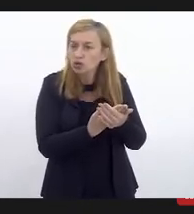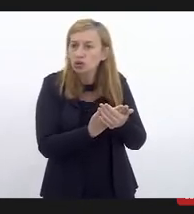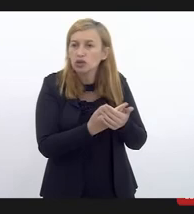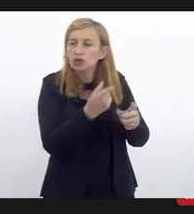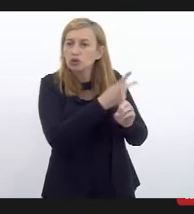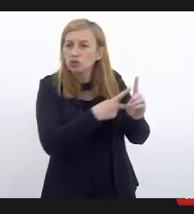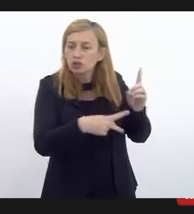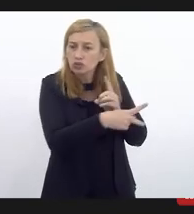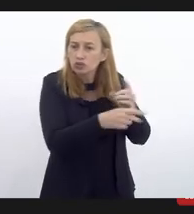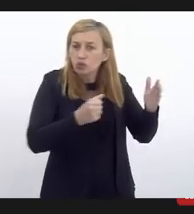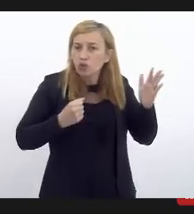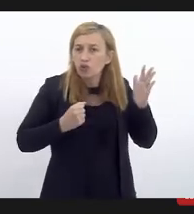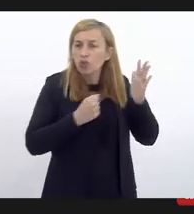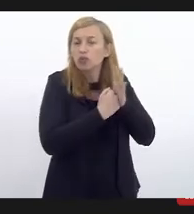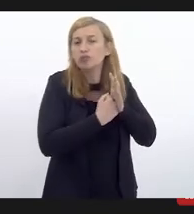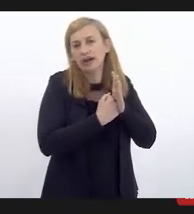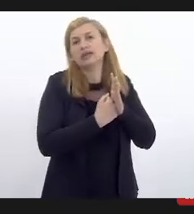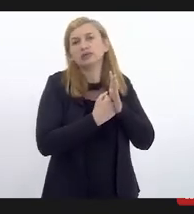vão sofrer um impacto